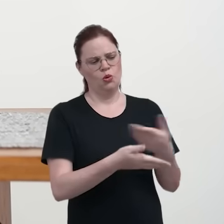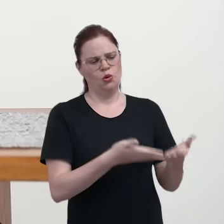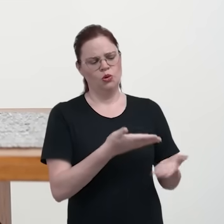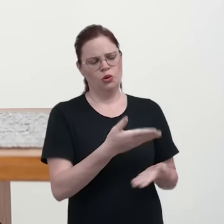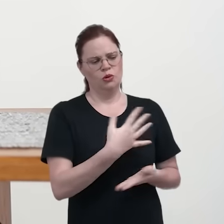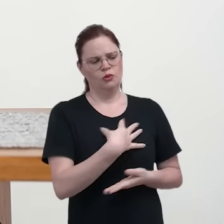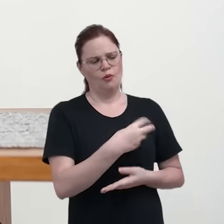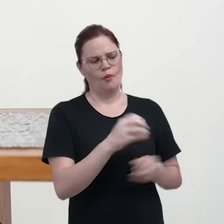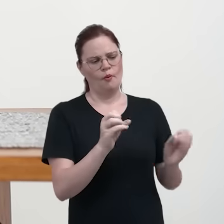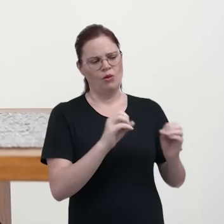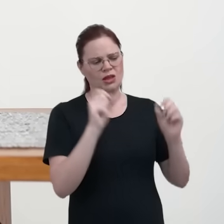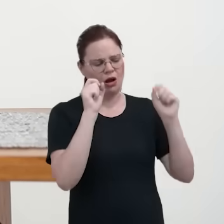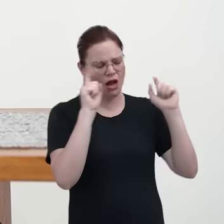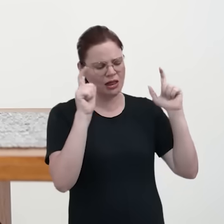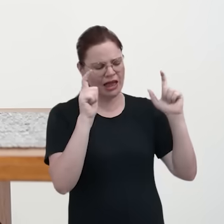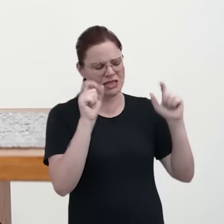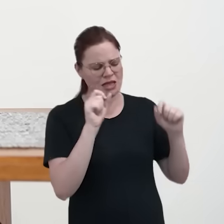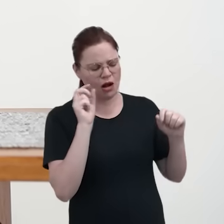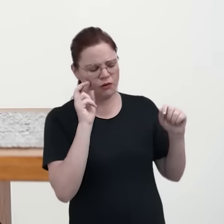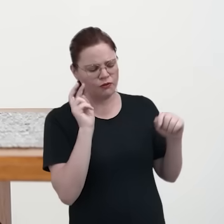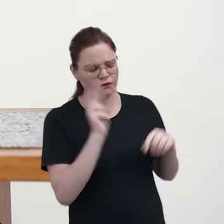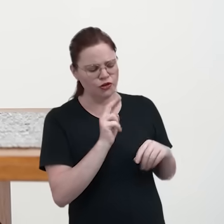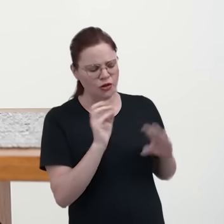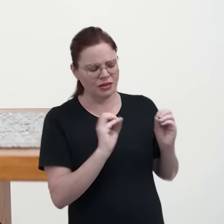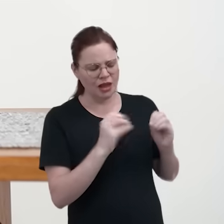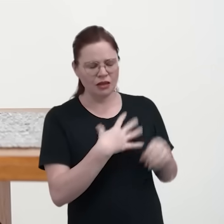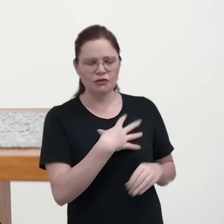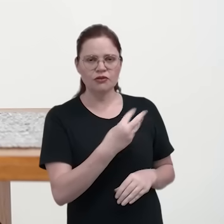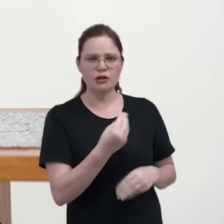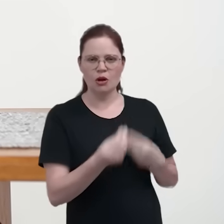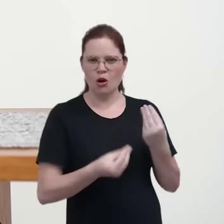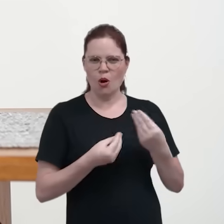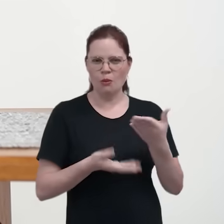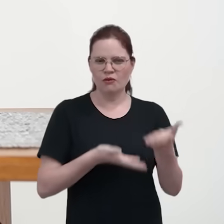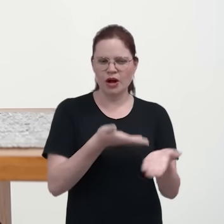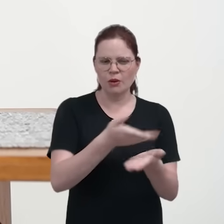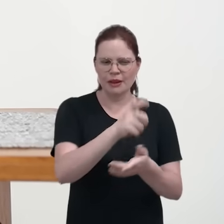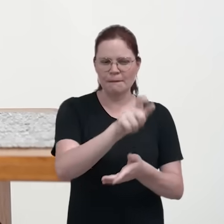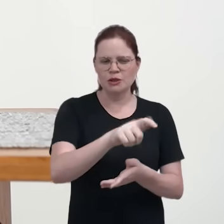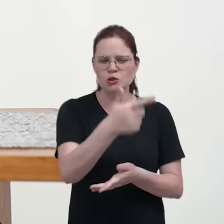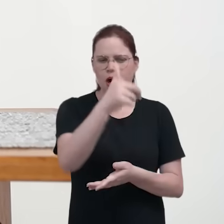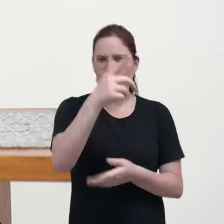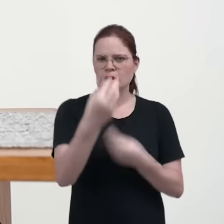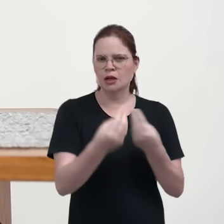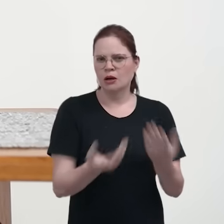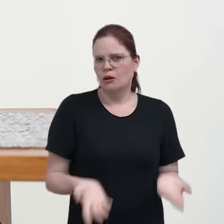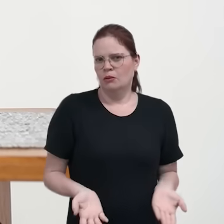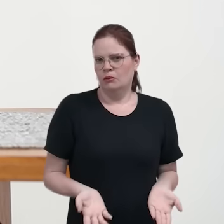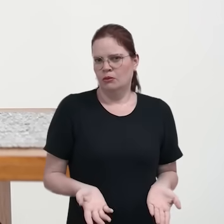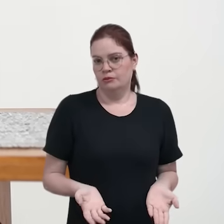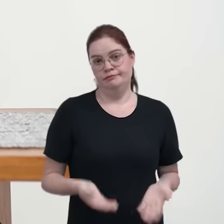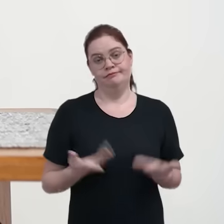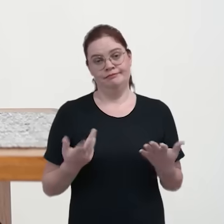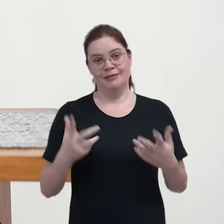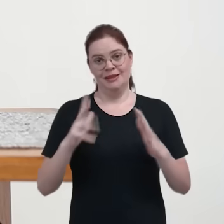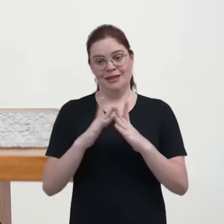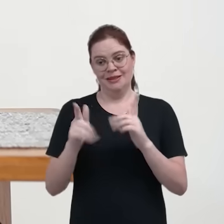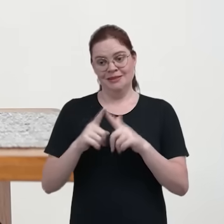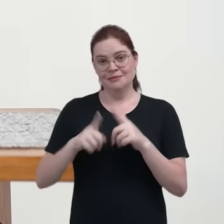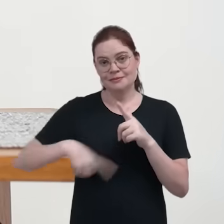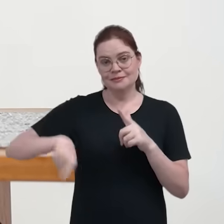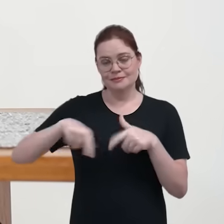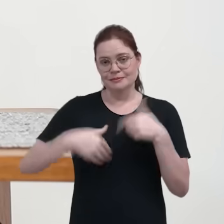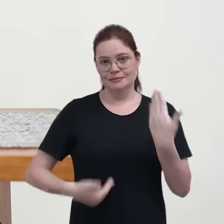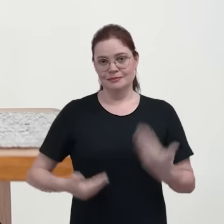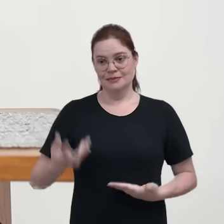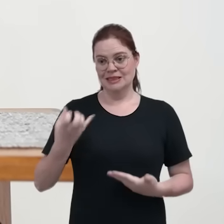filho, cuidará de quê? E hoje nós, como igreja, se nós não conseguirmos cuidar do bem maior